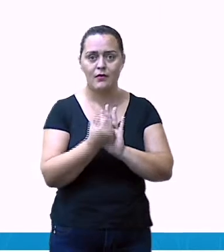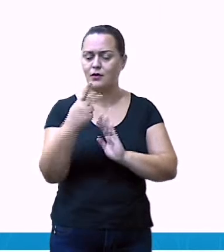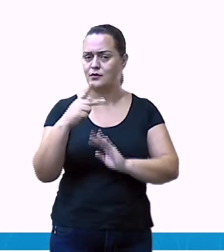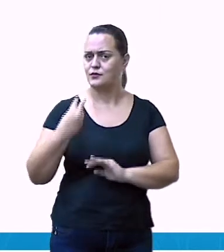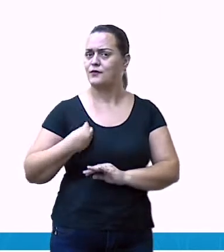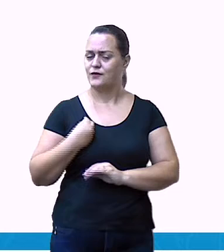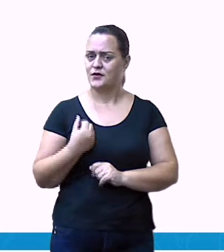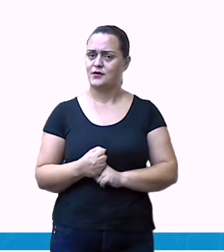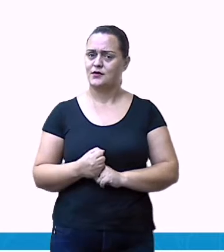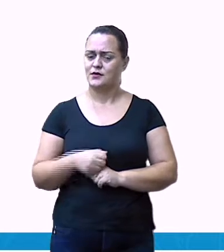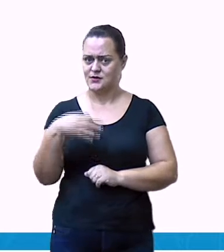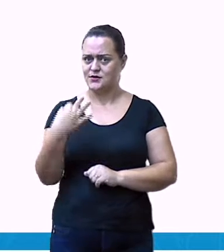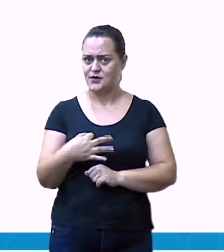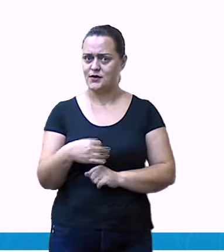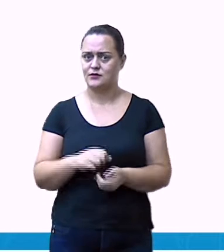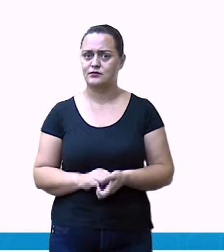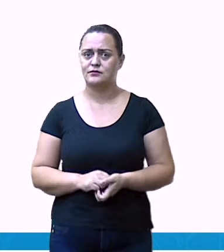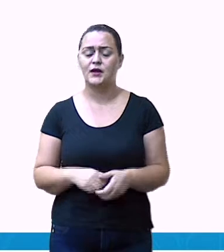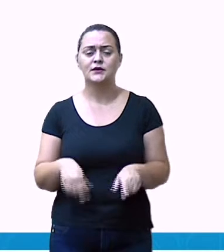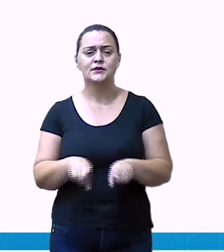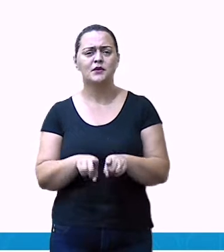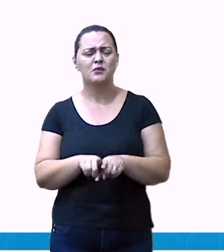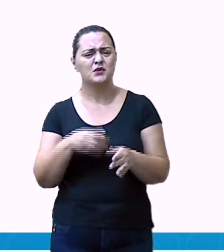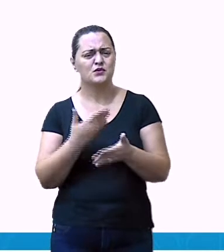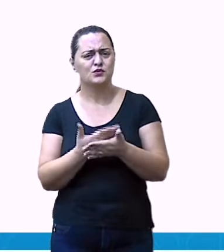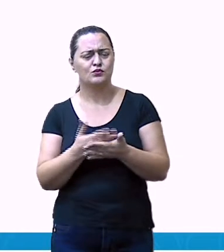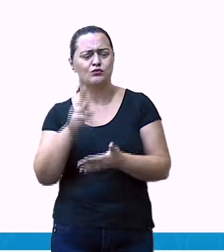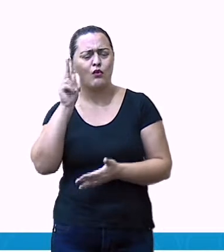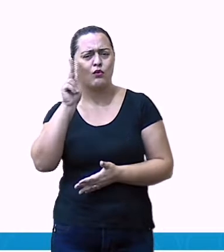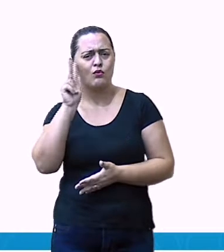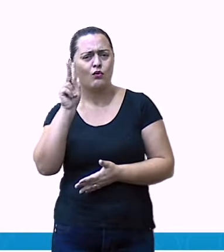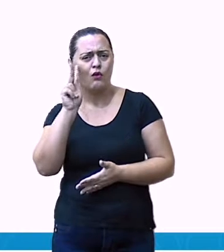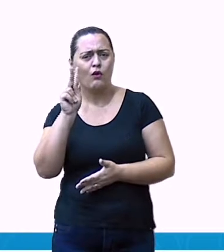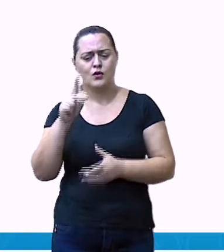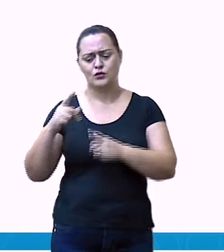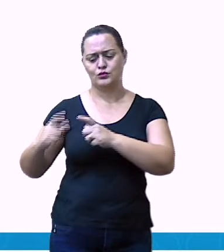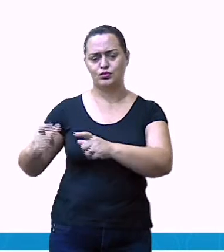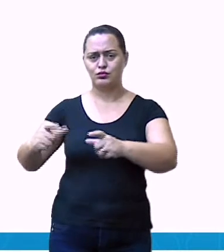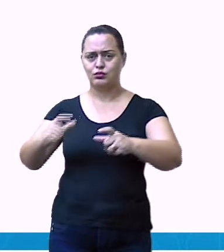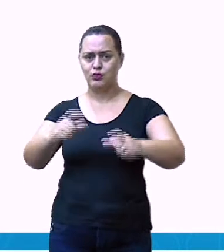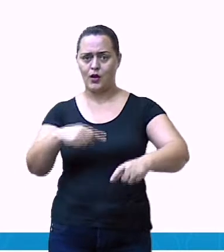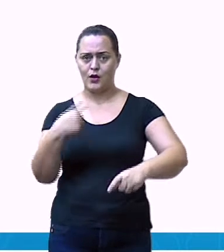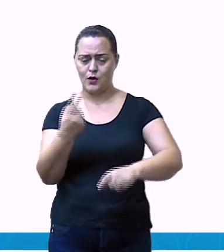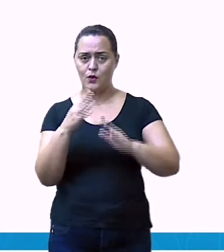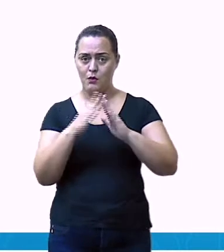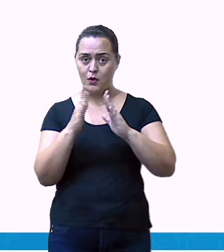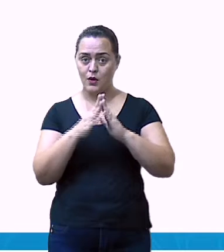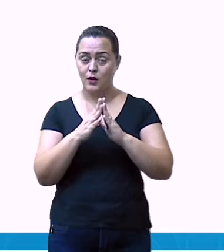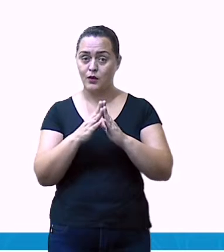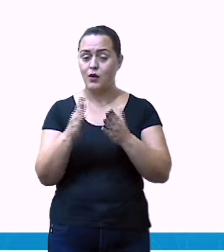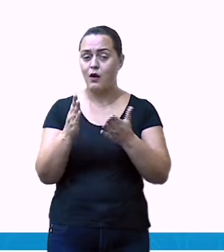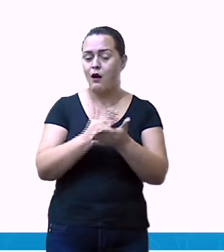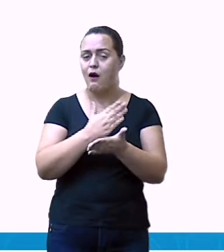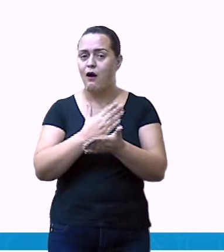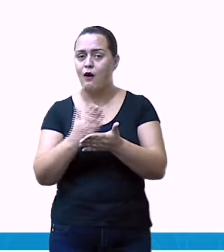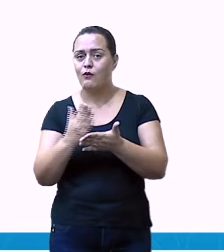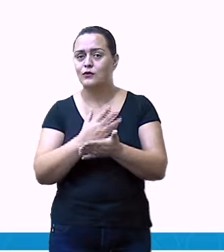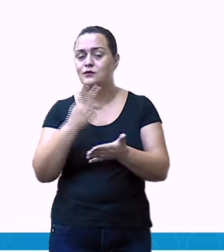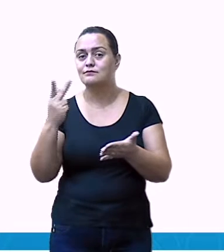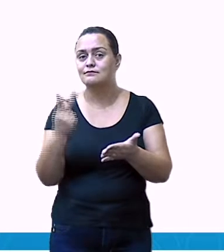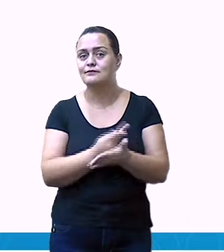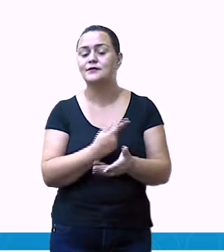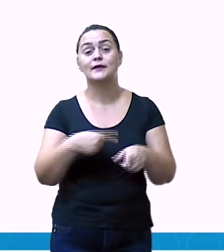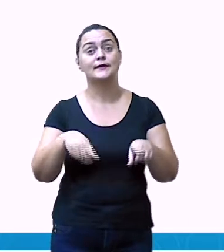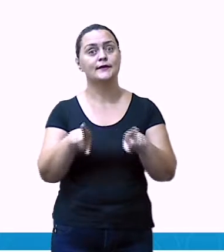da comunidade ou da cidade, alguns acontecimentos também se destacam. Deixei alguns exemplos